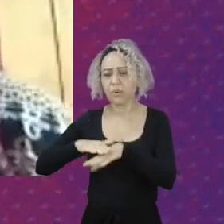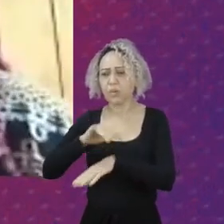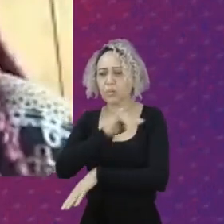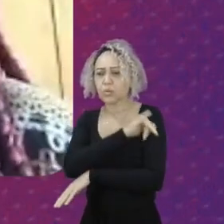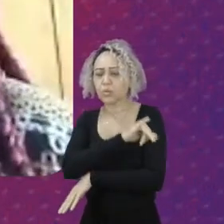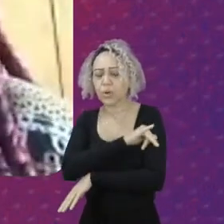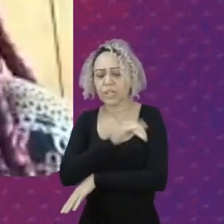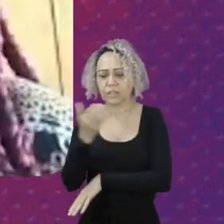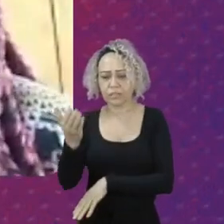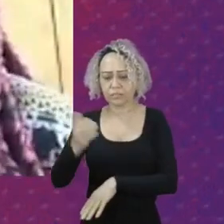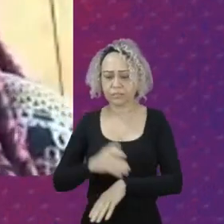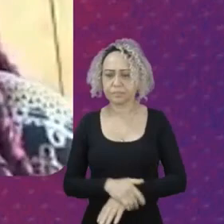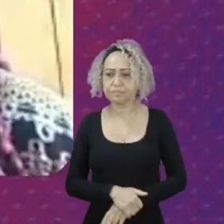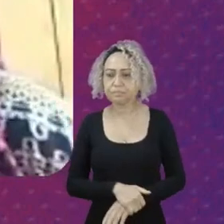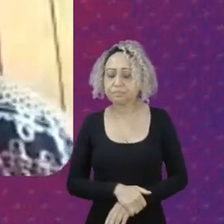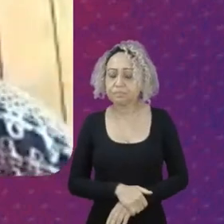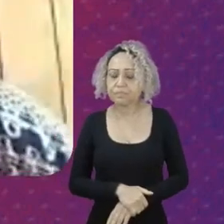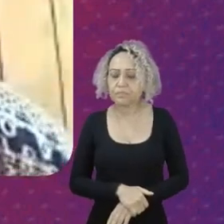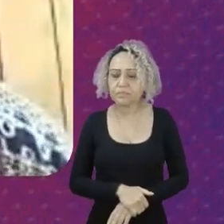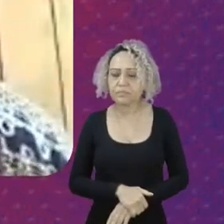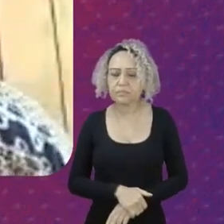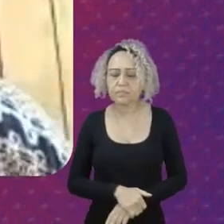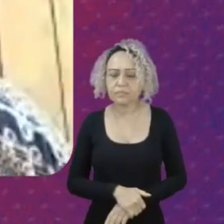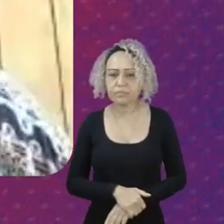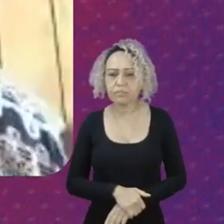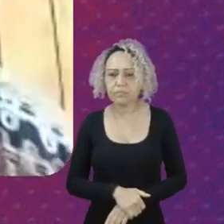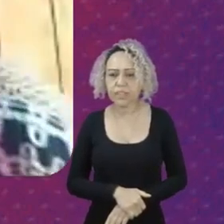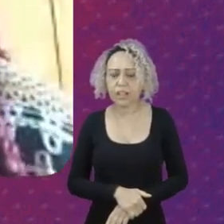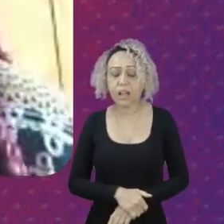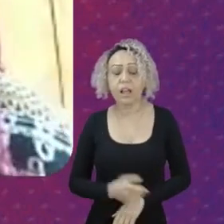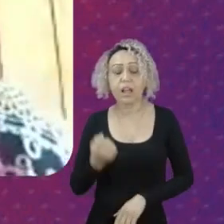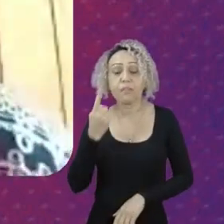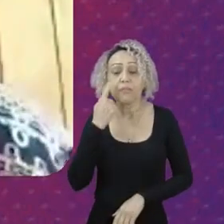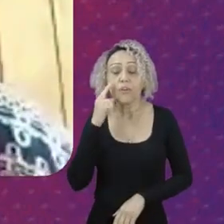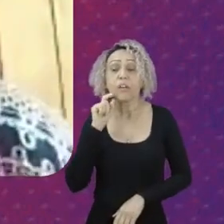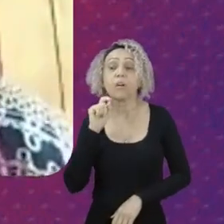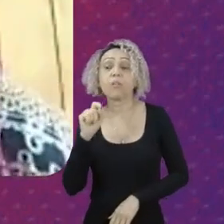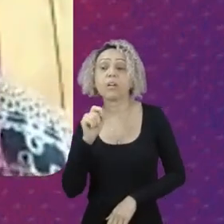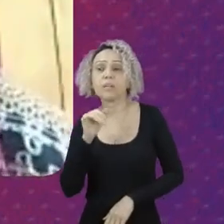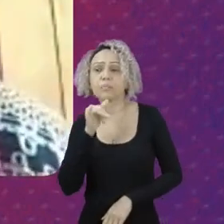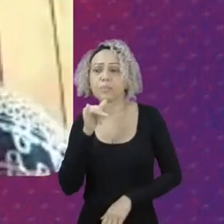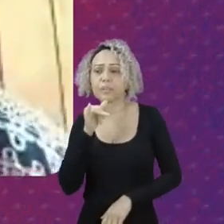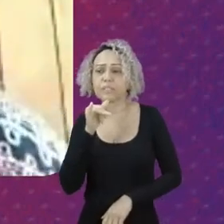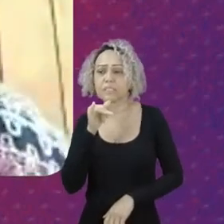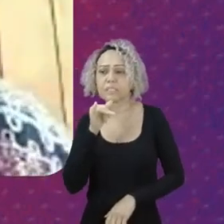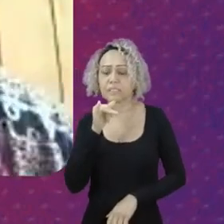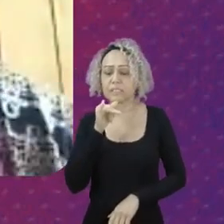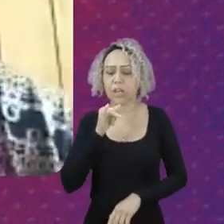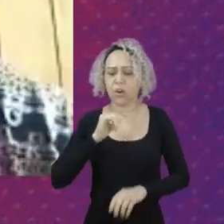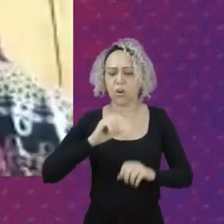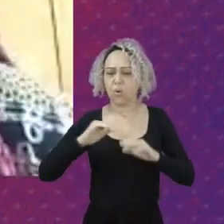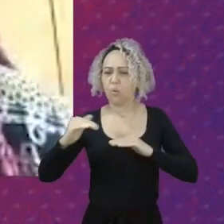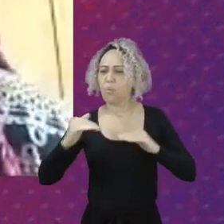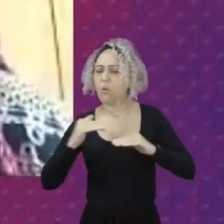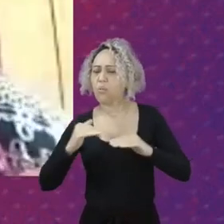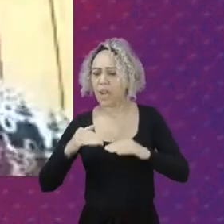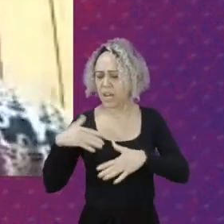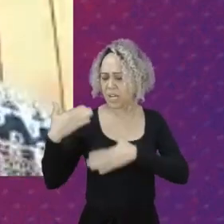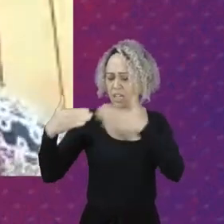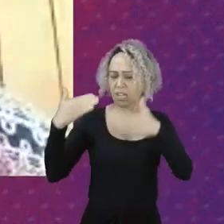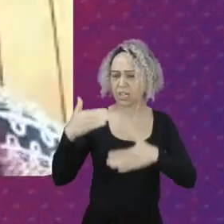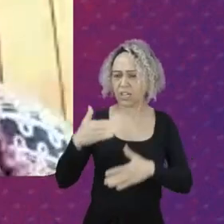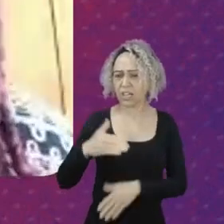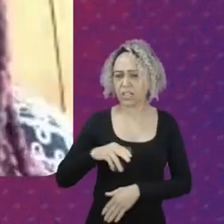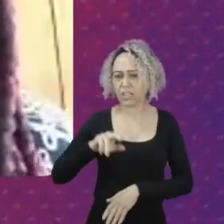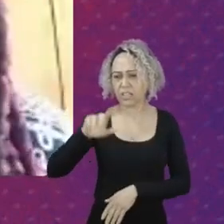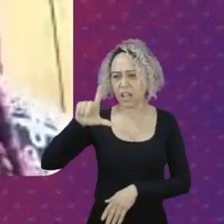que eu falei anteriormente, vai olhar, por exemplo, o movimento das lan houses, do acesso à tecnologia,